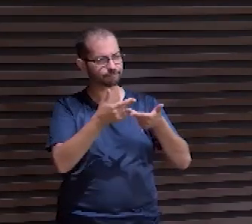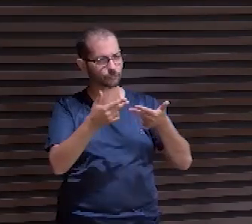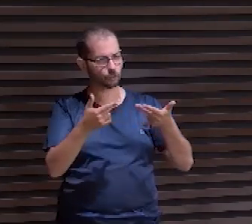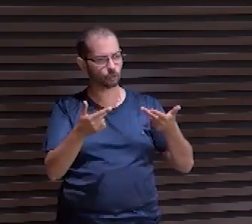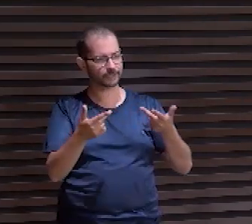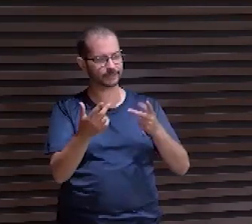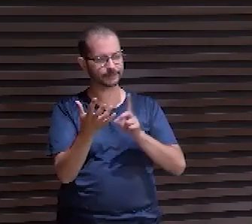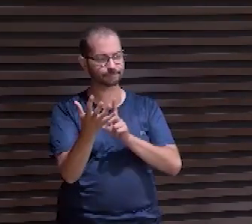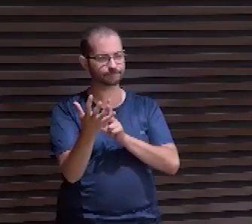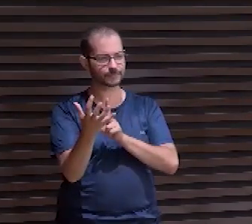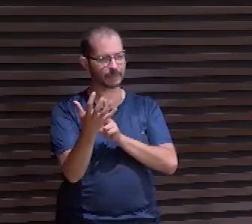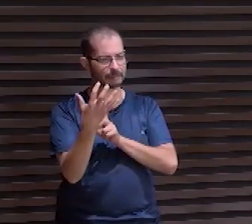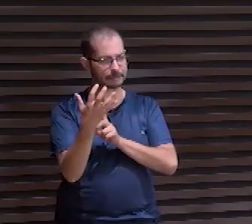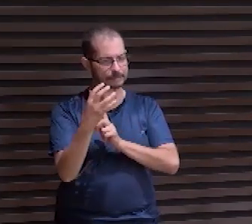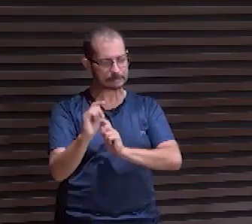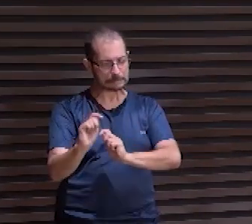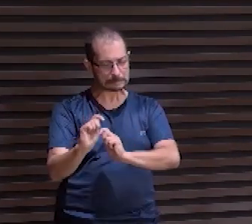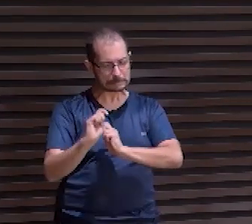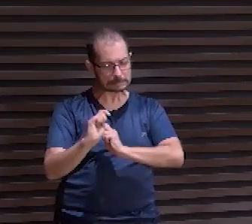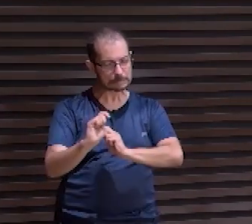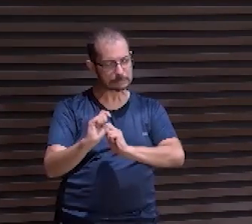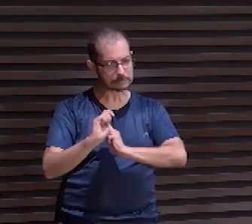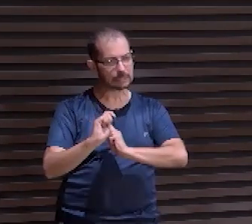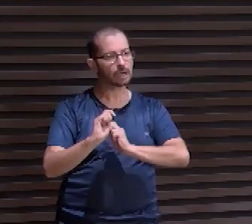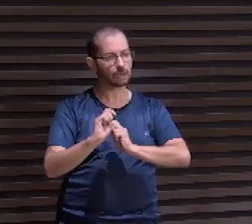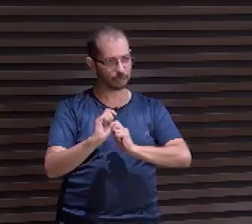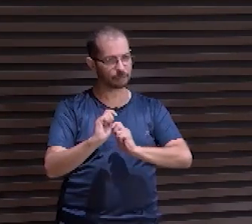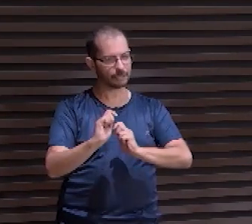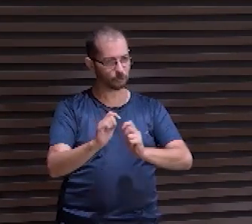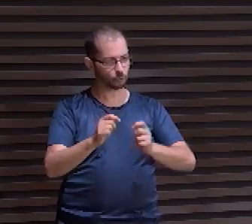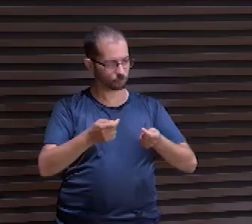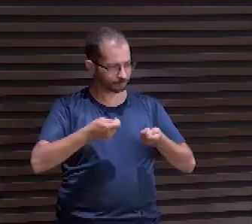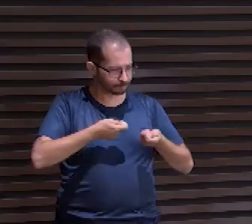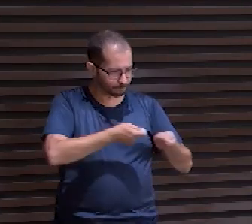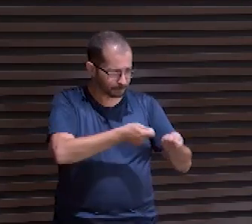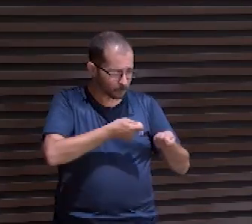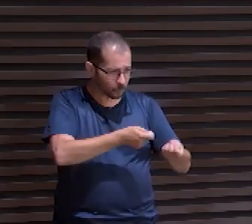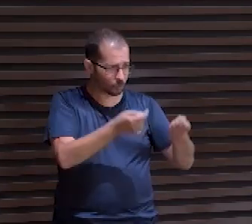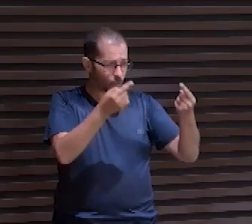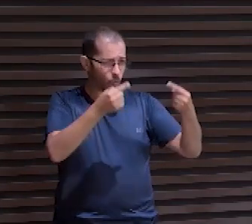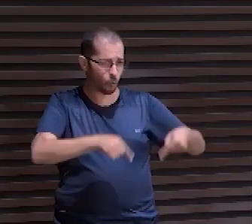de pressões contra a igreja.